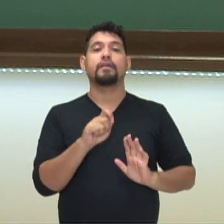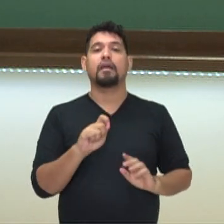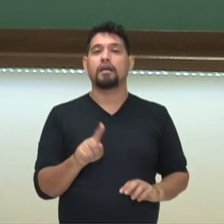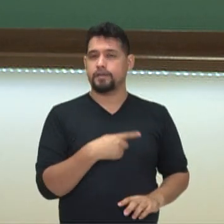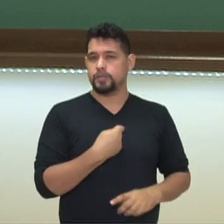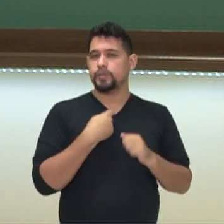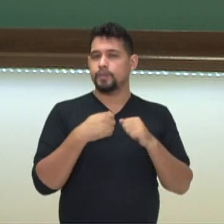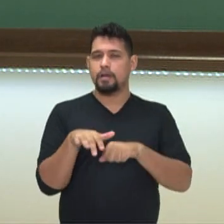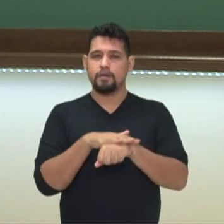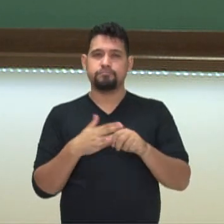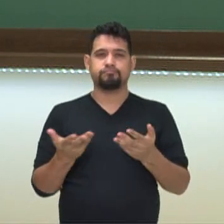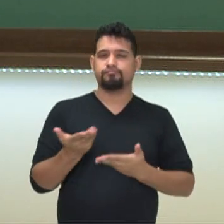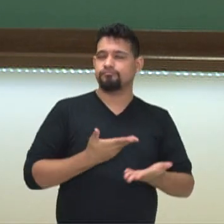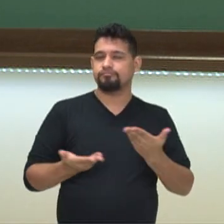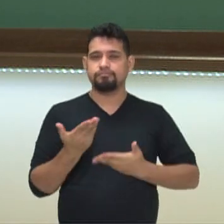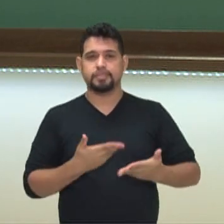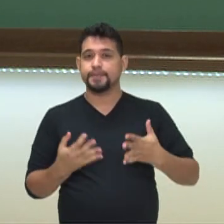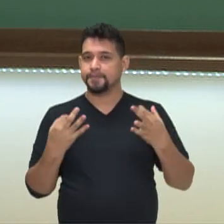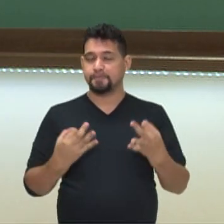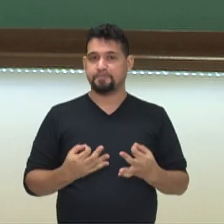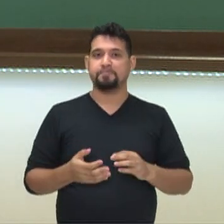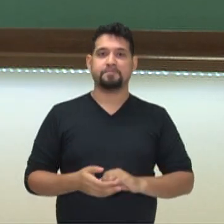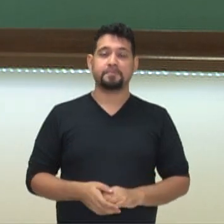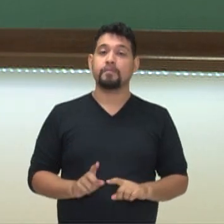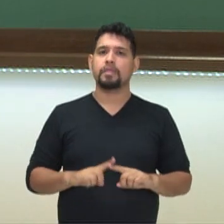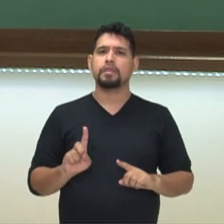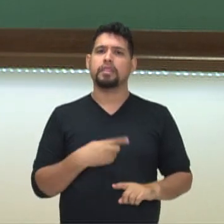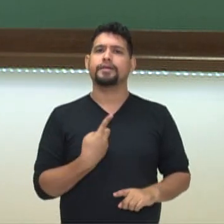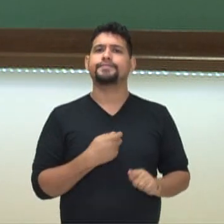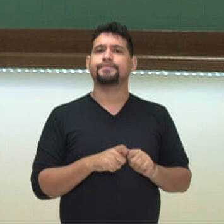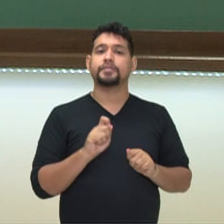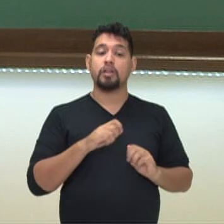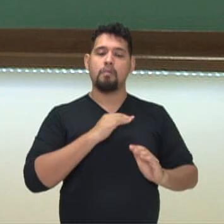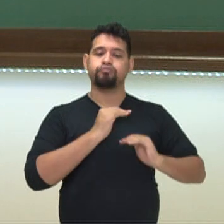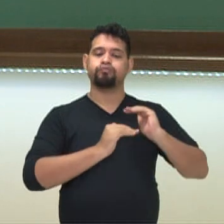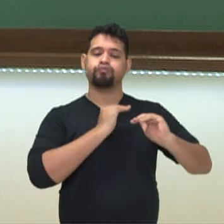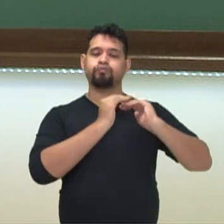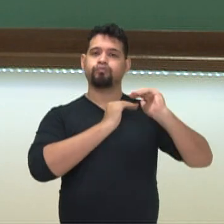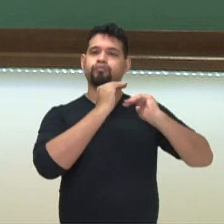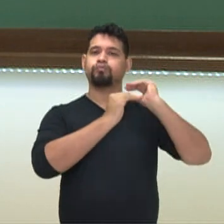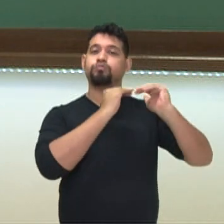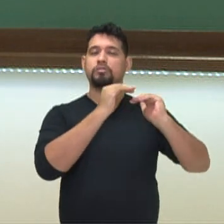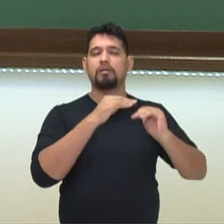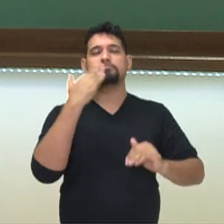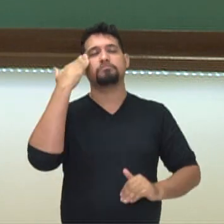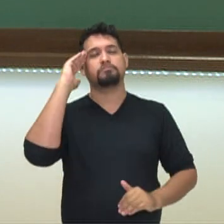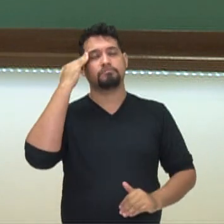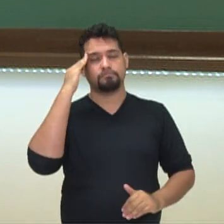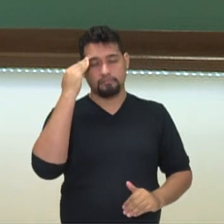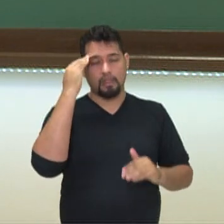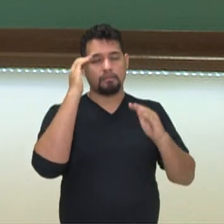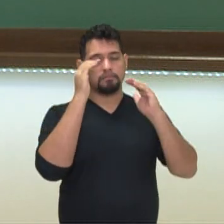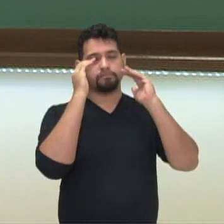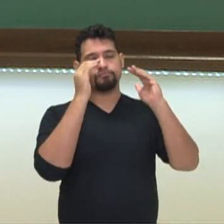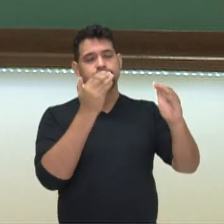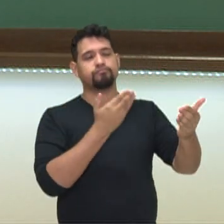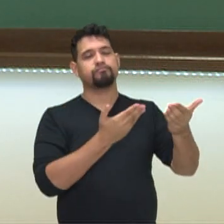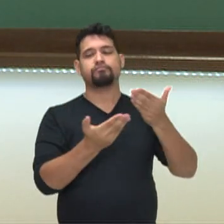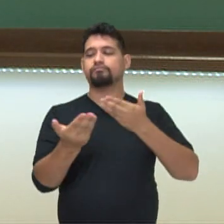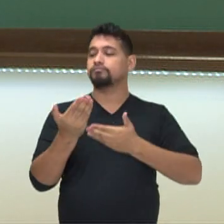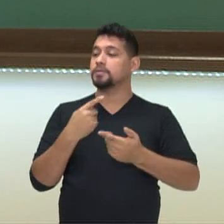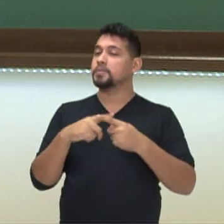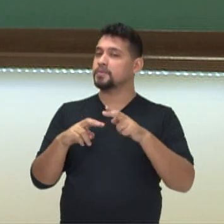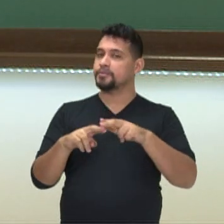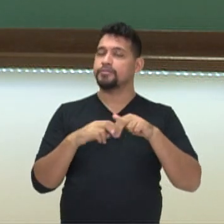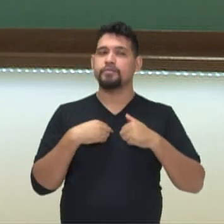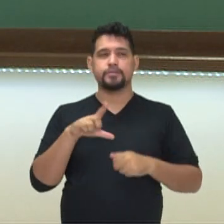podemos argumentar. E aí nós vamos avançando no sentido de entender o outro. Por isso que eu escolhi palavras